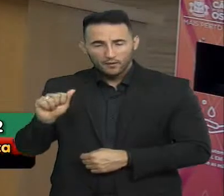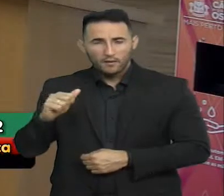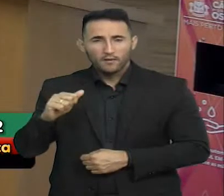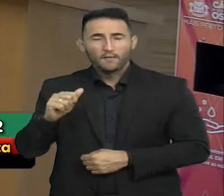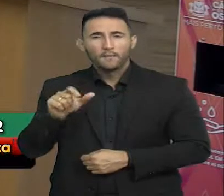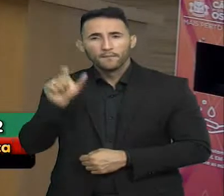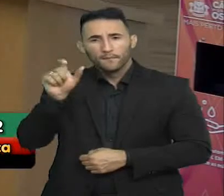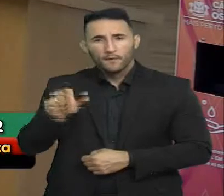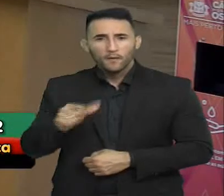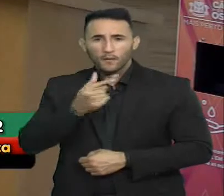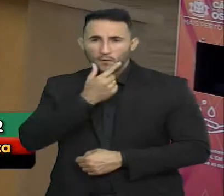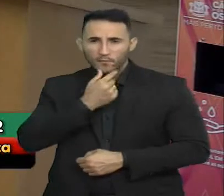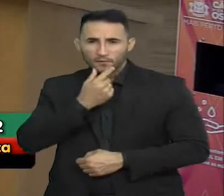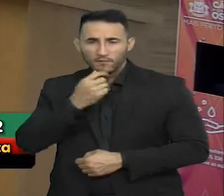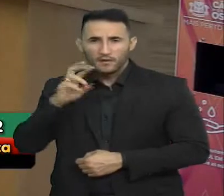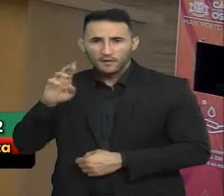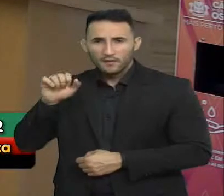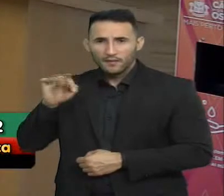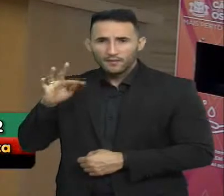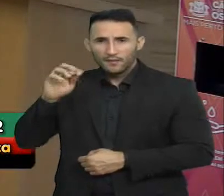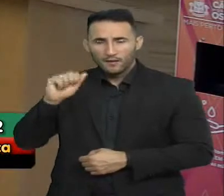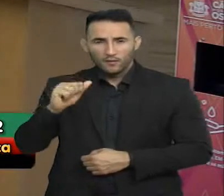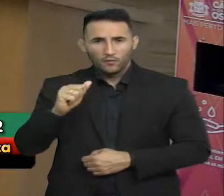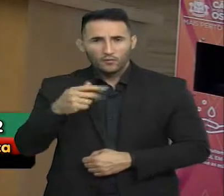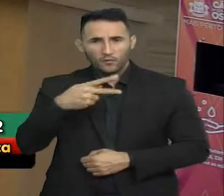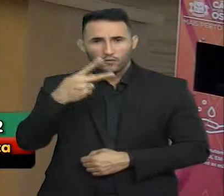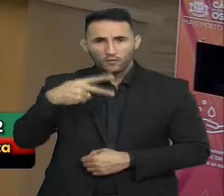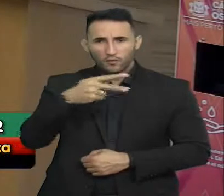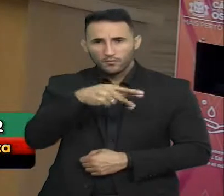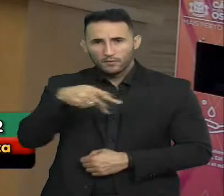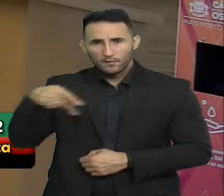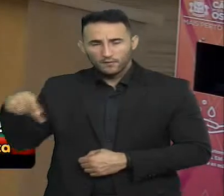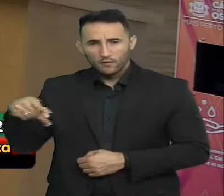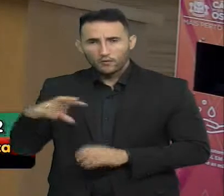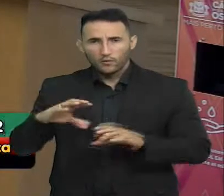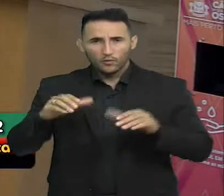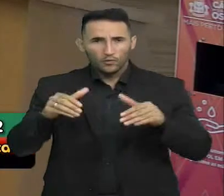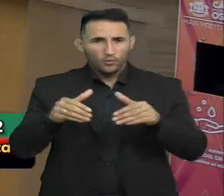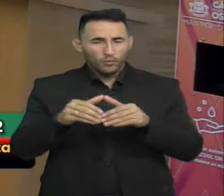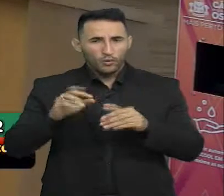Renato Francisco, vice-presidente do Religare.